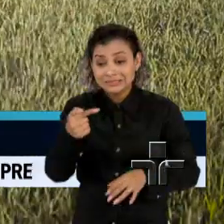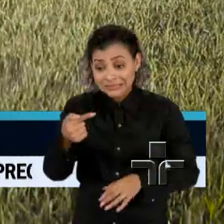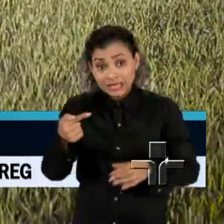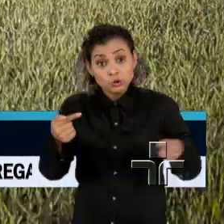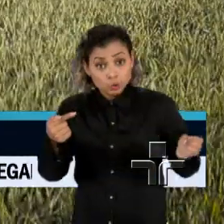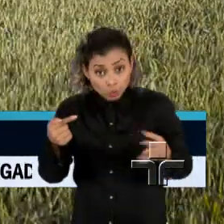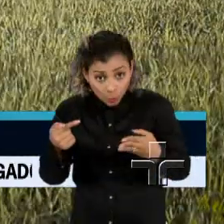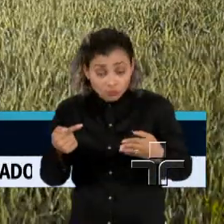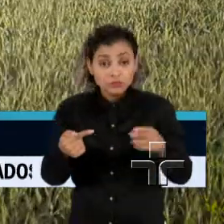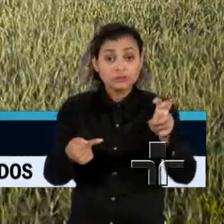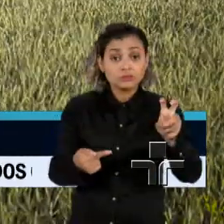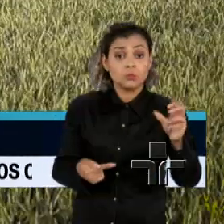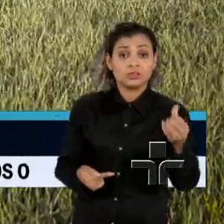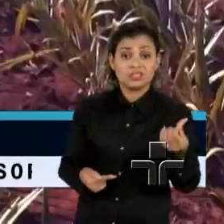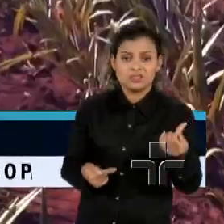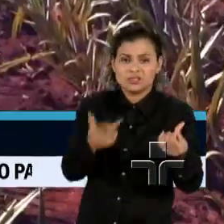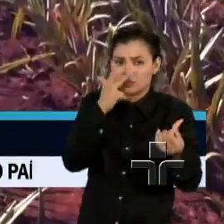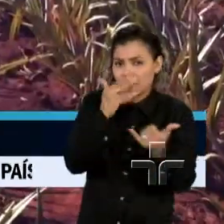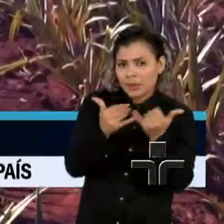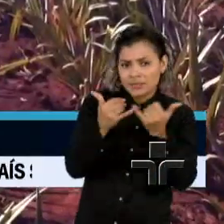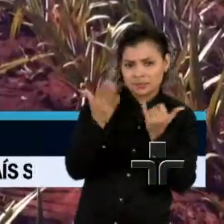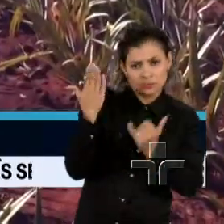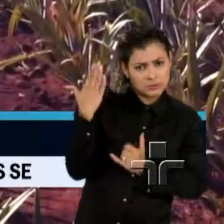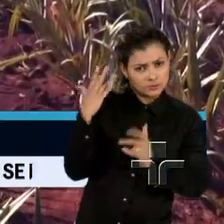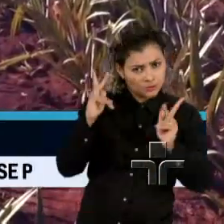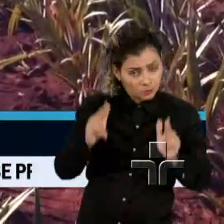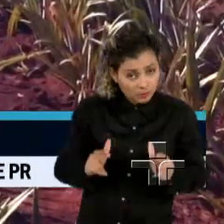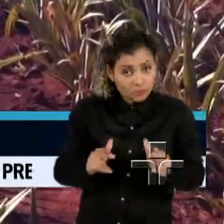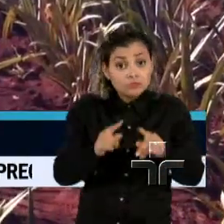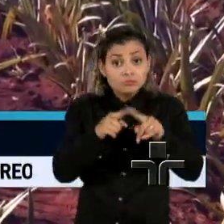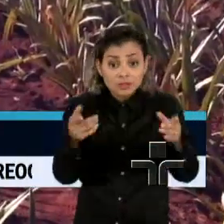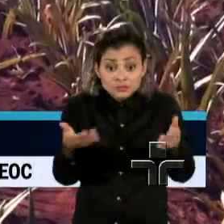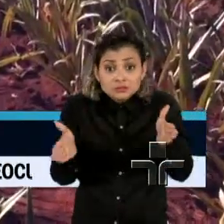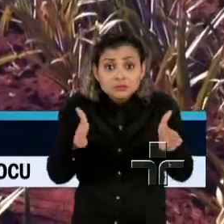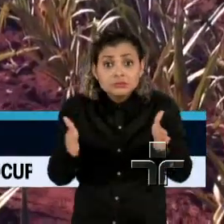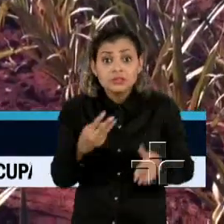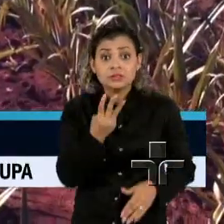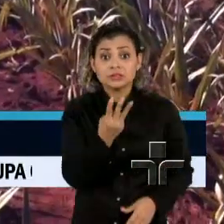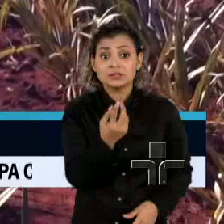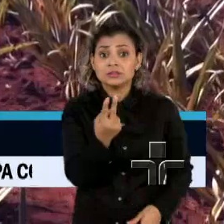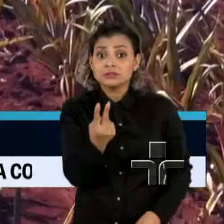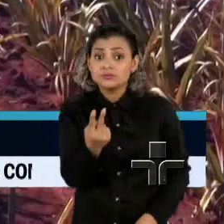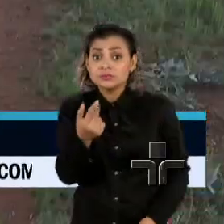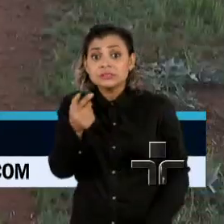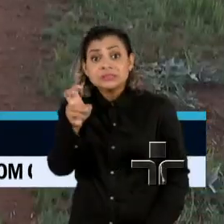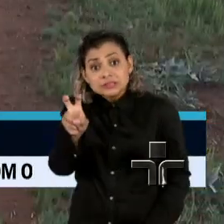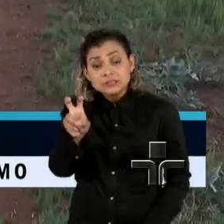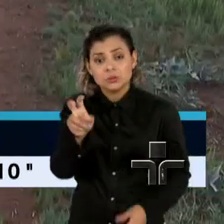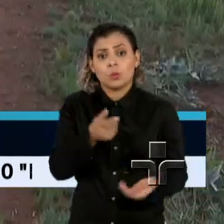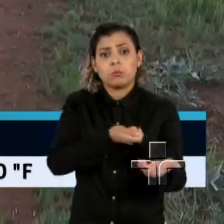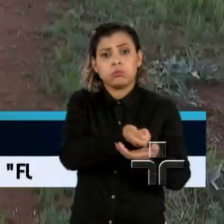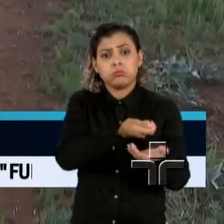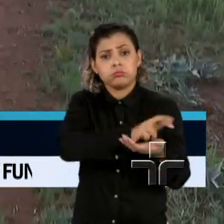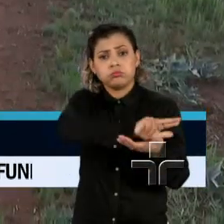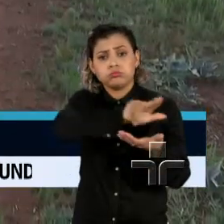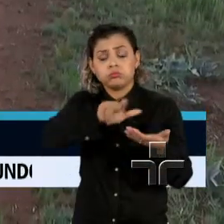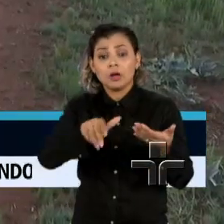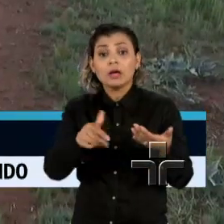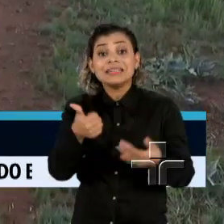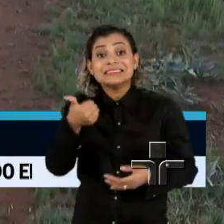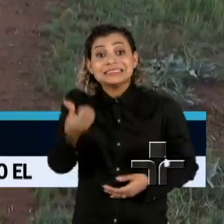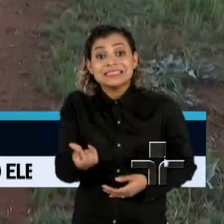e 56 genéricos. Este ano, já foram liberados 325 produtos, 16 a mais do que